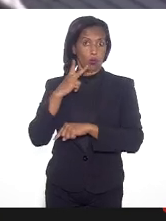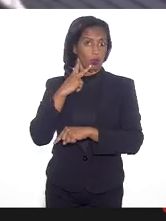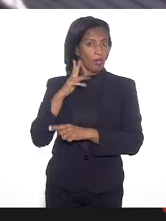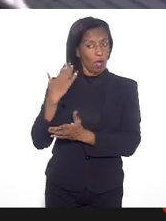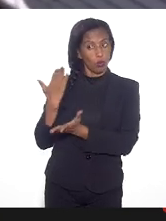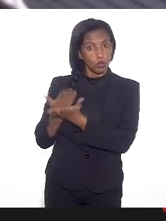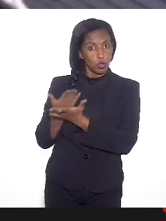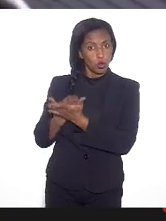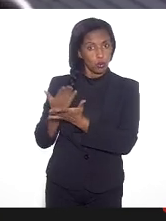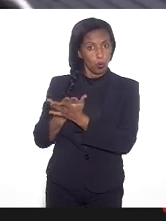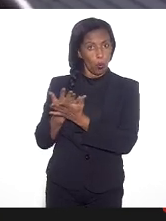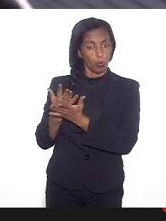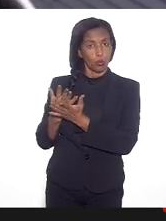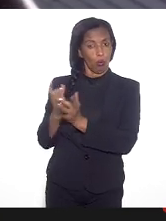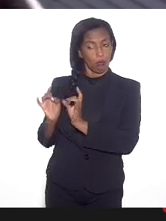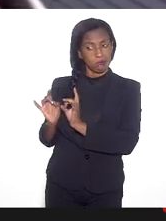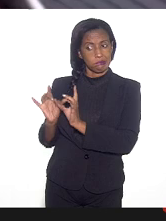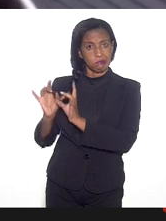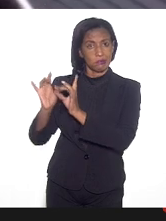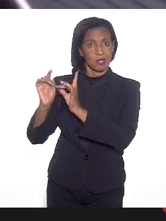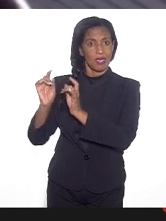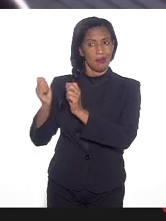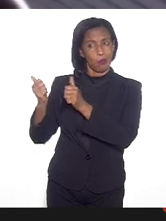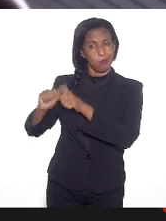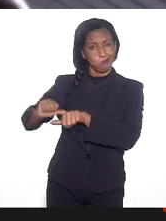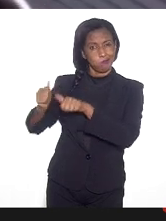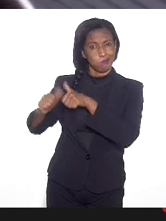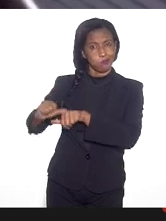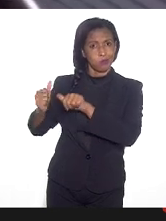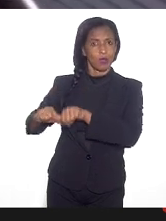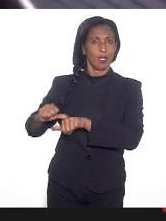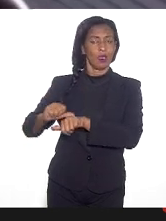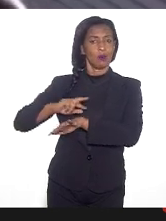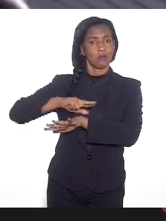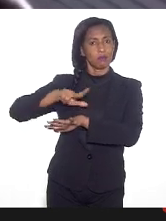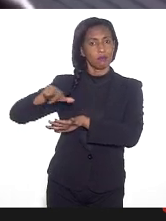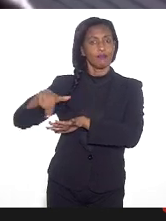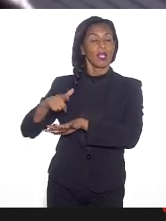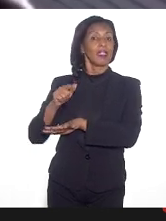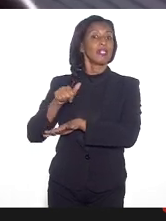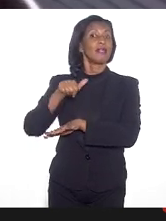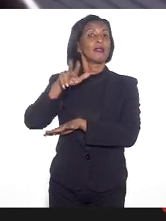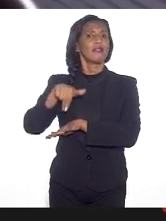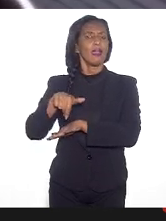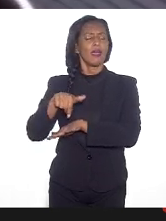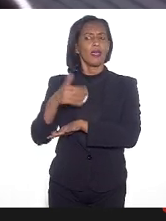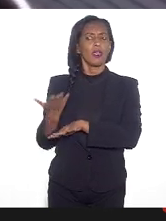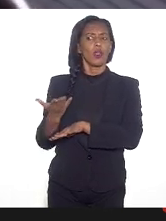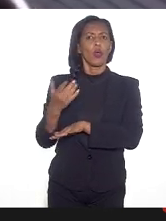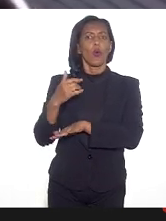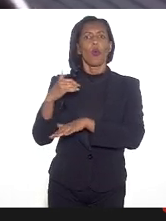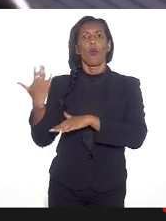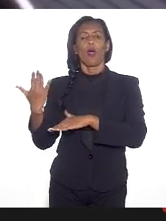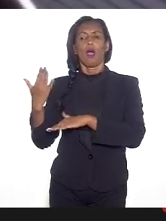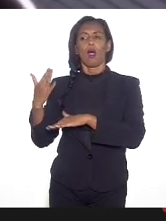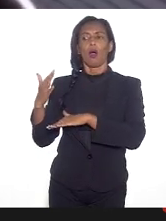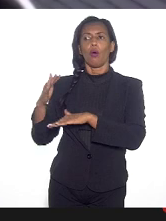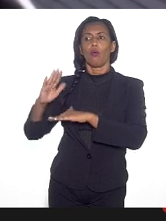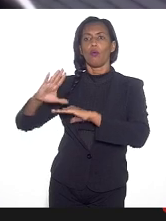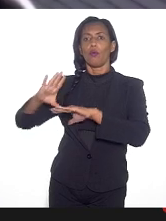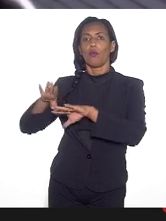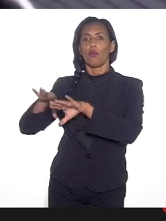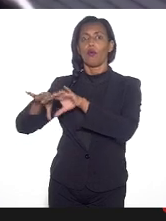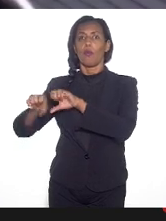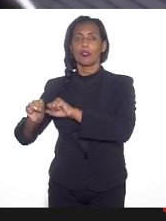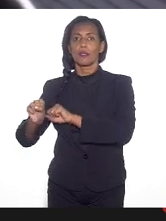bastante complicado, são muitas variáveis, a gente tem que saber quem, de que especialidade pediu para